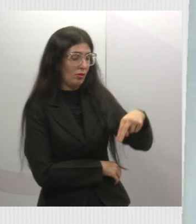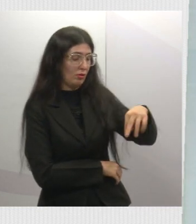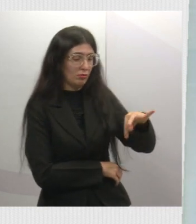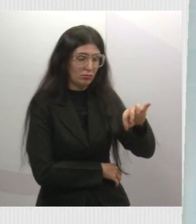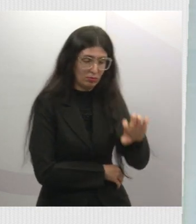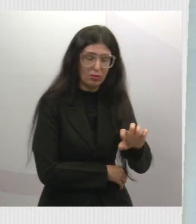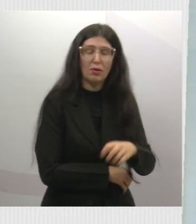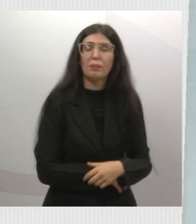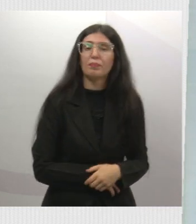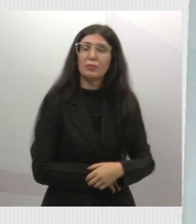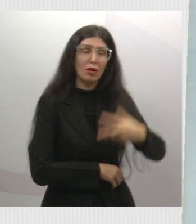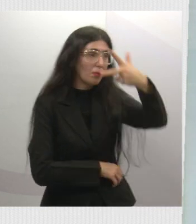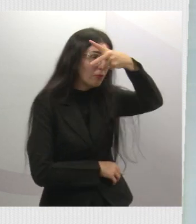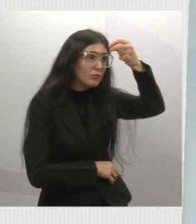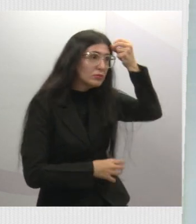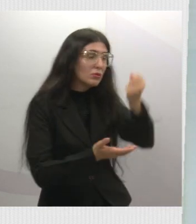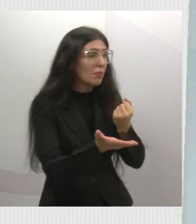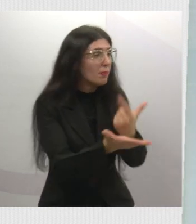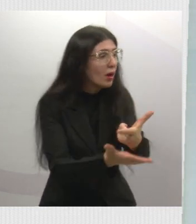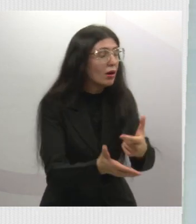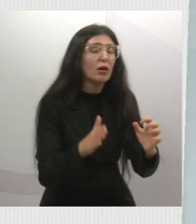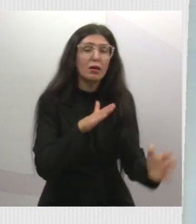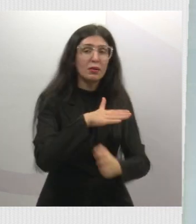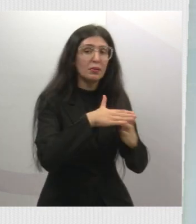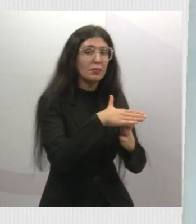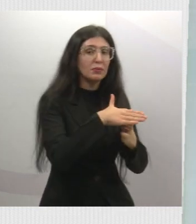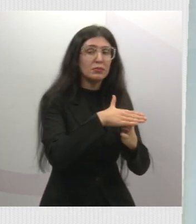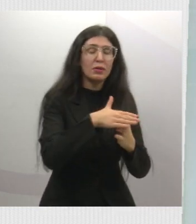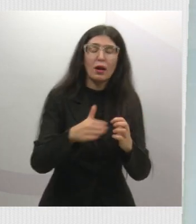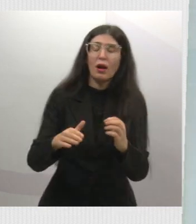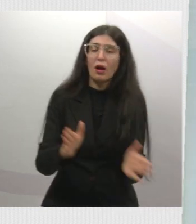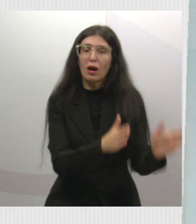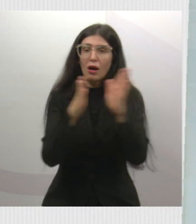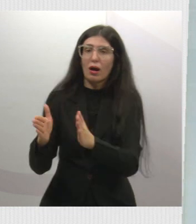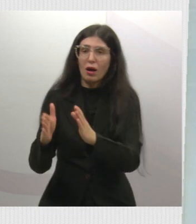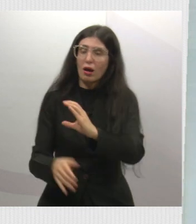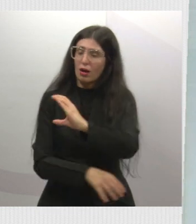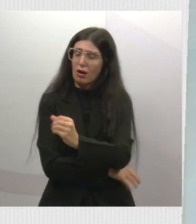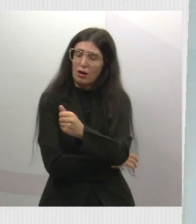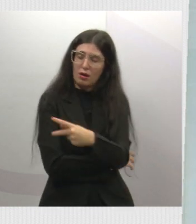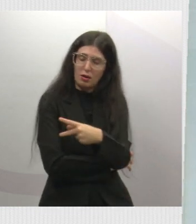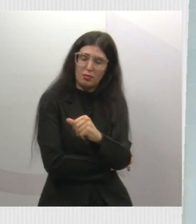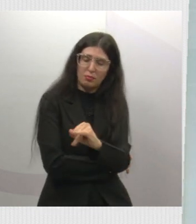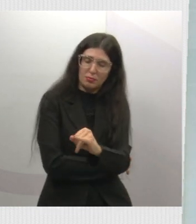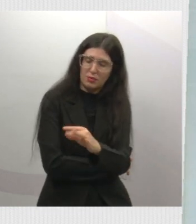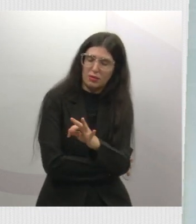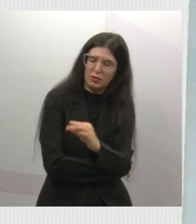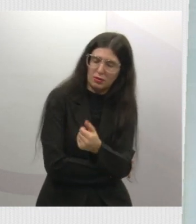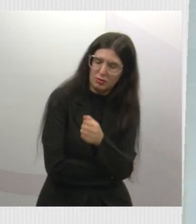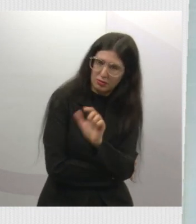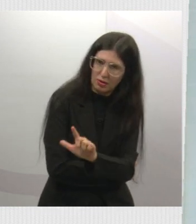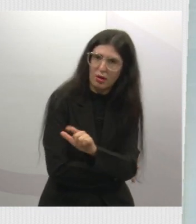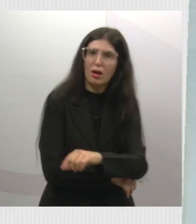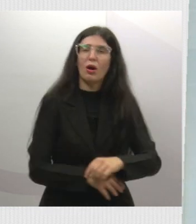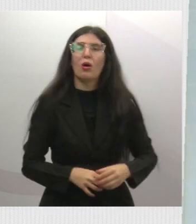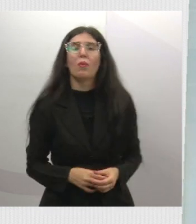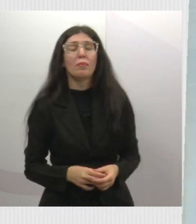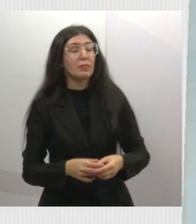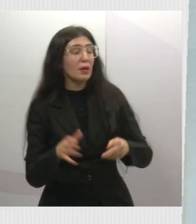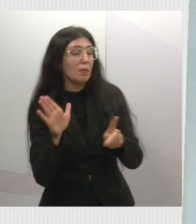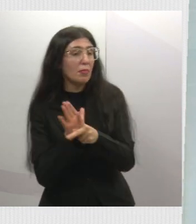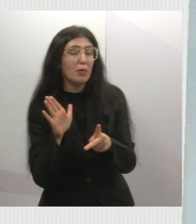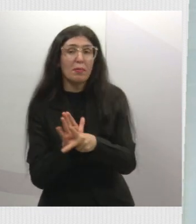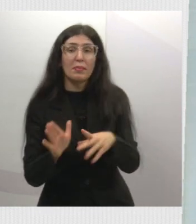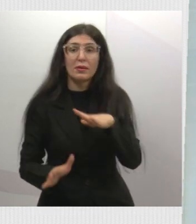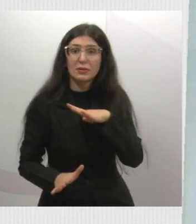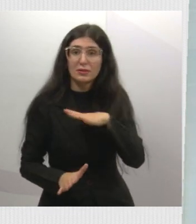manutenção do município. E as receitas de capital seria para investimento no município. Então, agora vamos falar